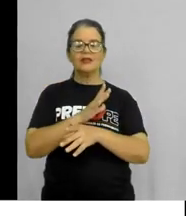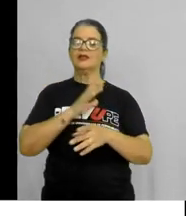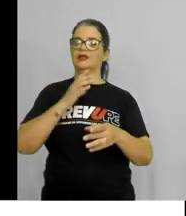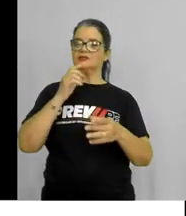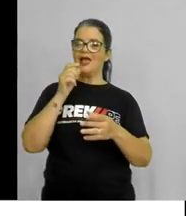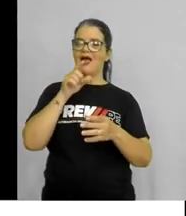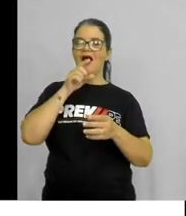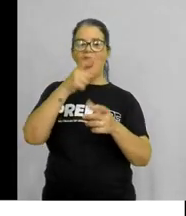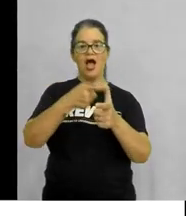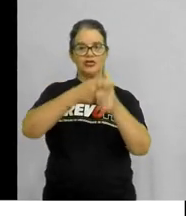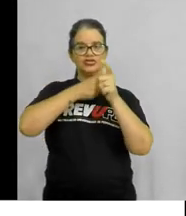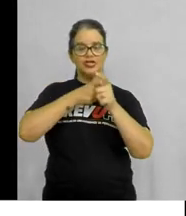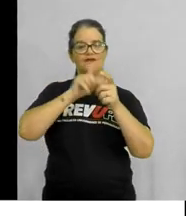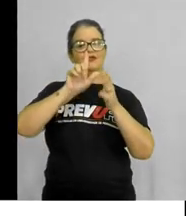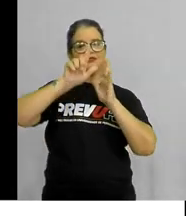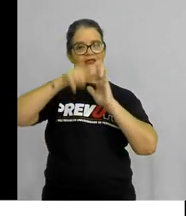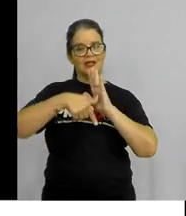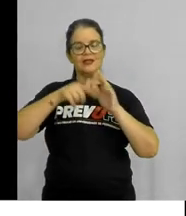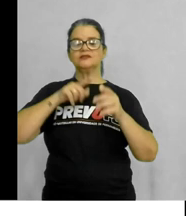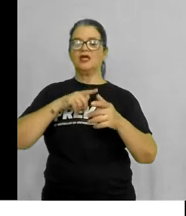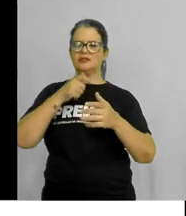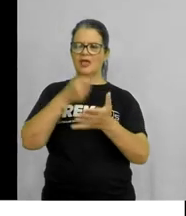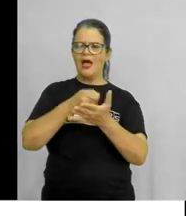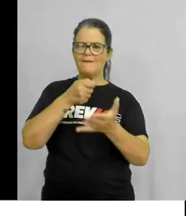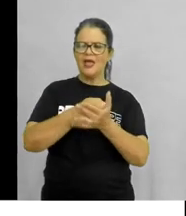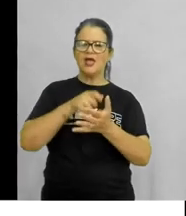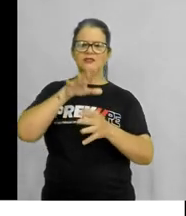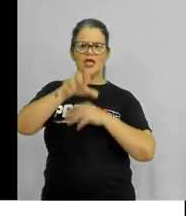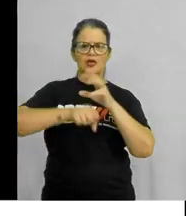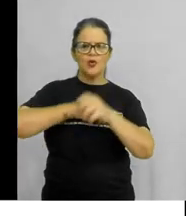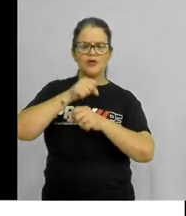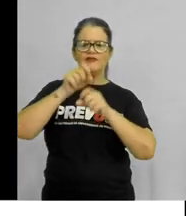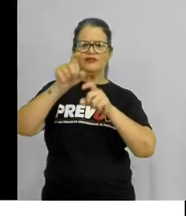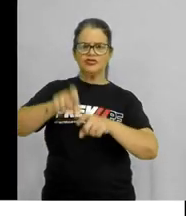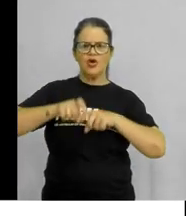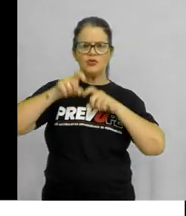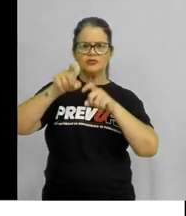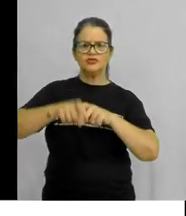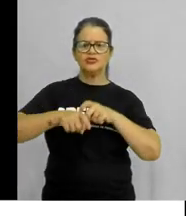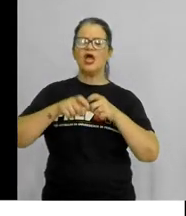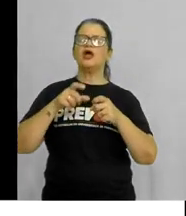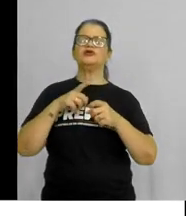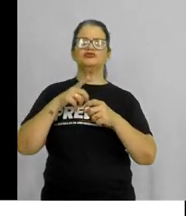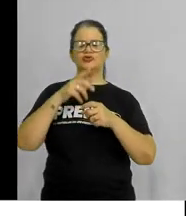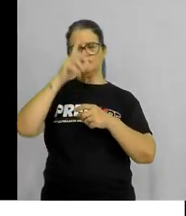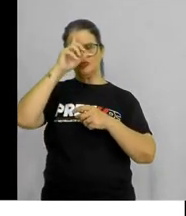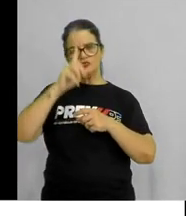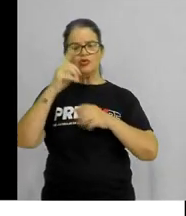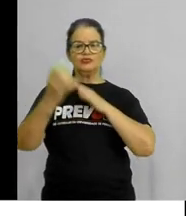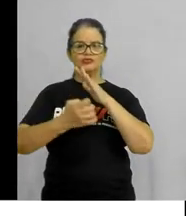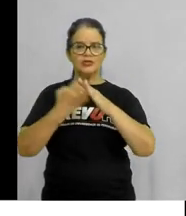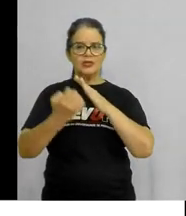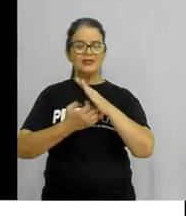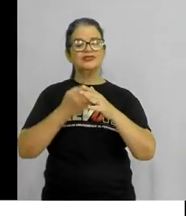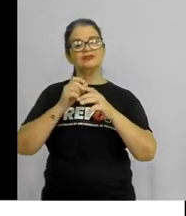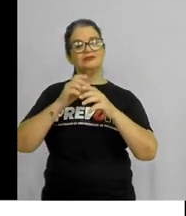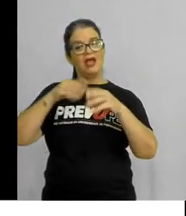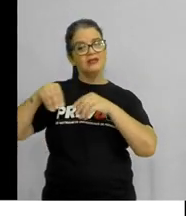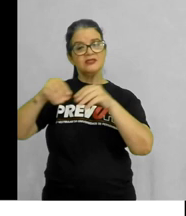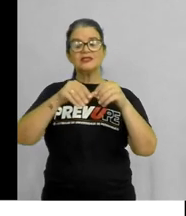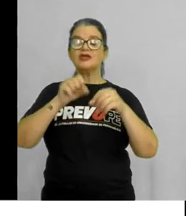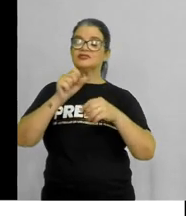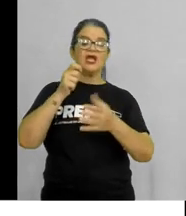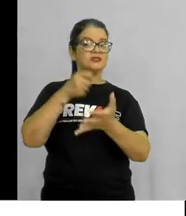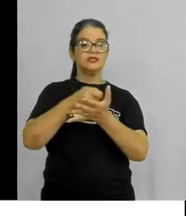dívidas atrasadas ameaçado confiscar os higos de seus proprietários caso as